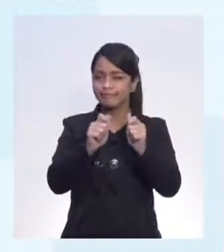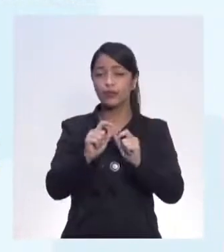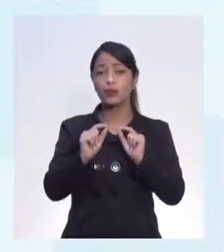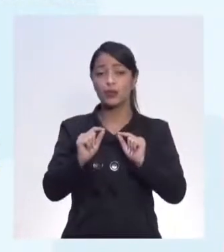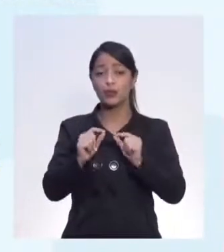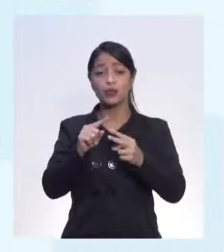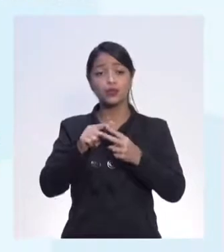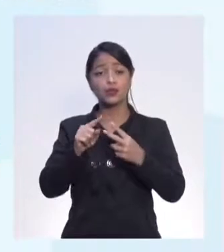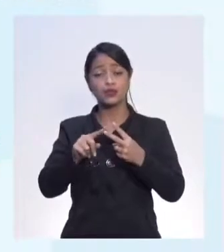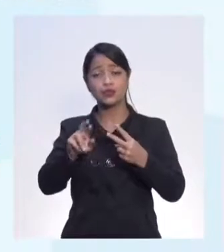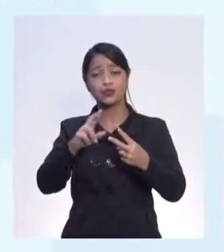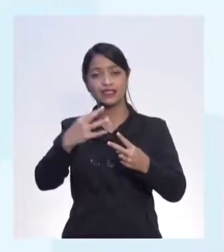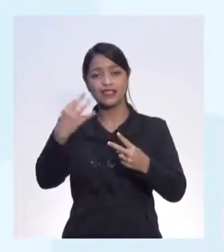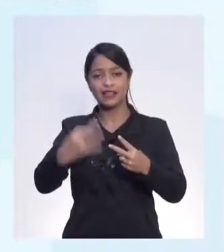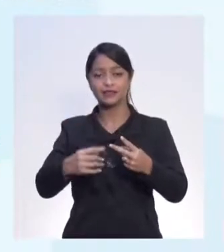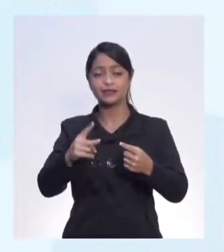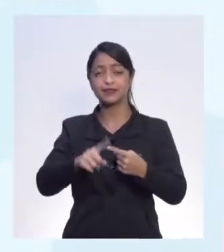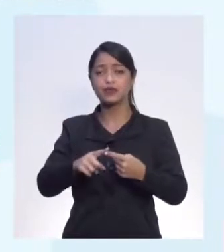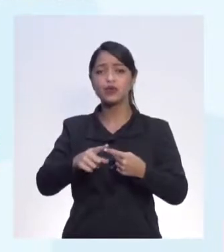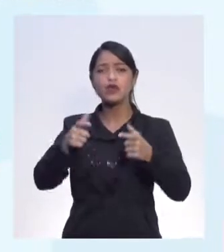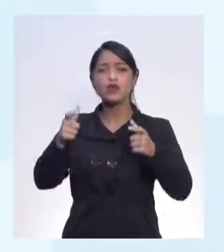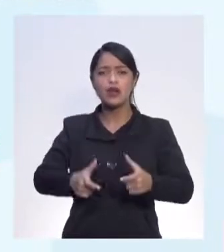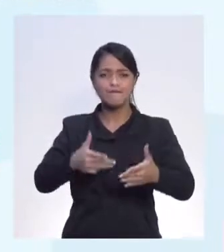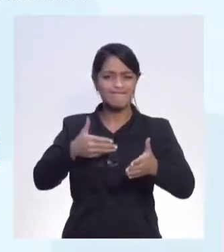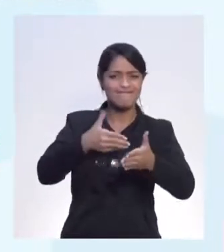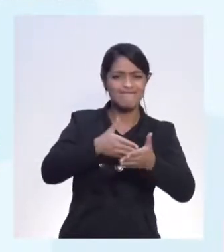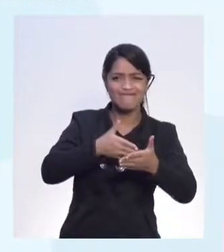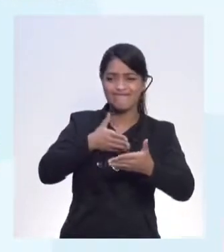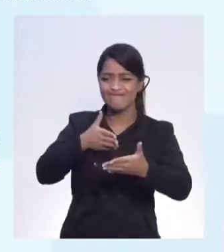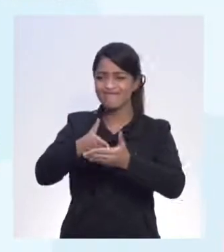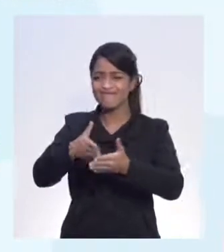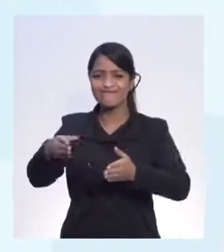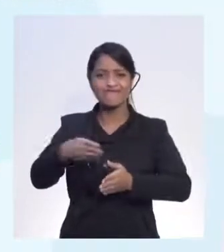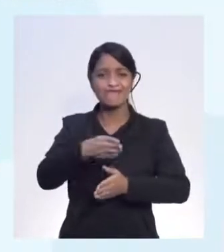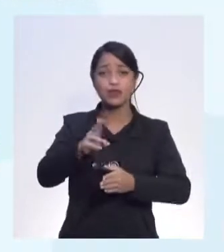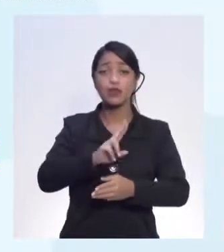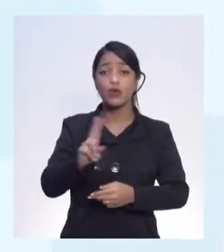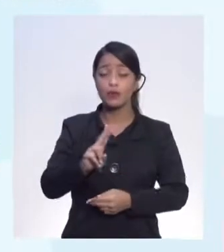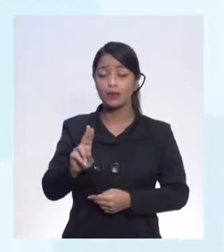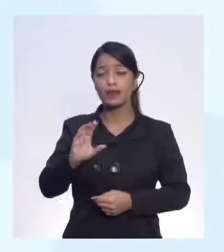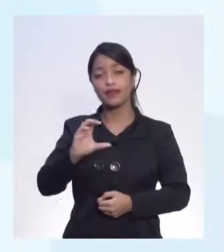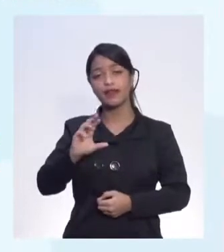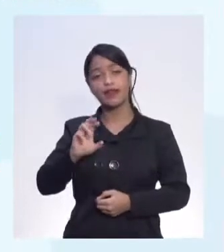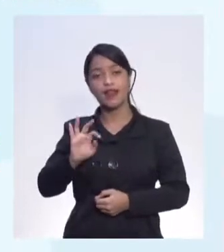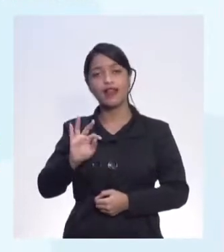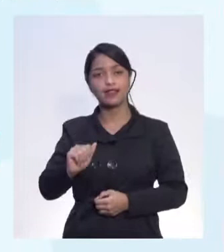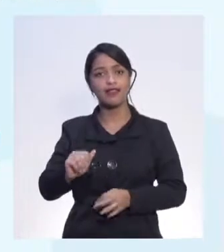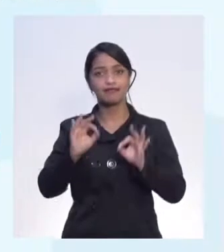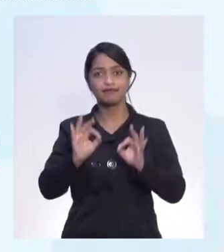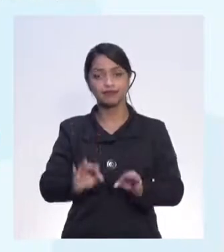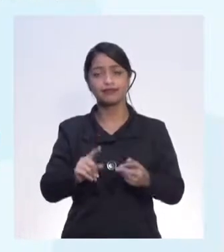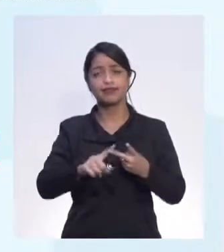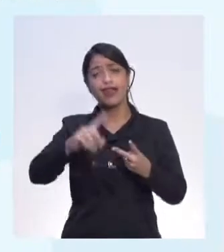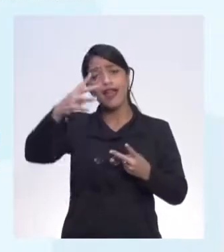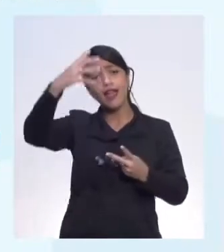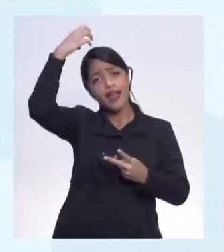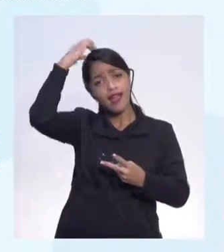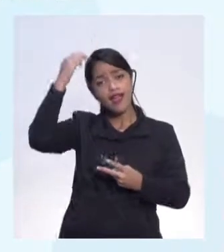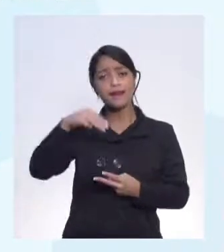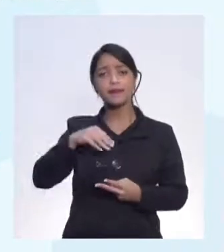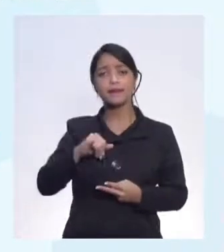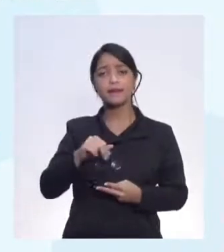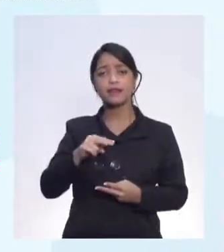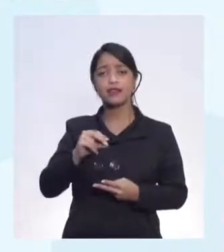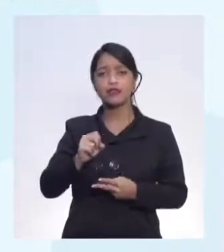duas. Qual era o nome do labirinto, gente? Labirinto de Creta, viu? Acertaram. Olha lá, acertaram. E por que o rei Minos o construiu? Para